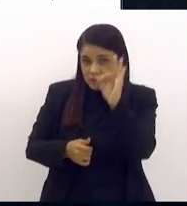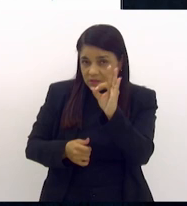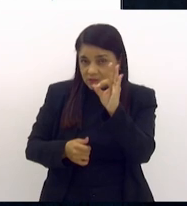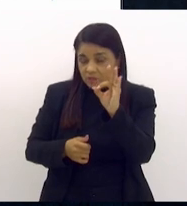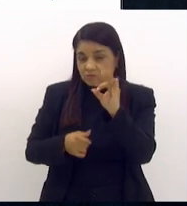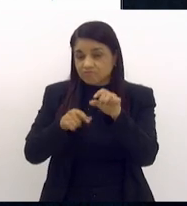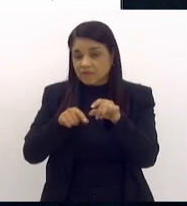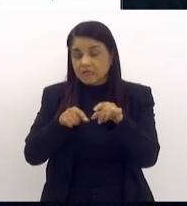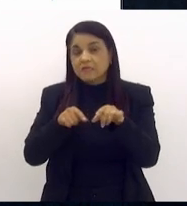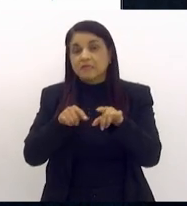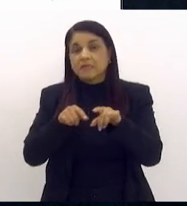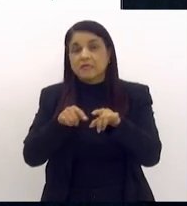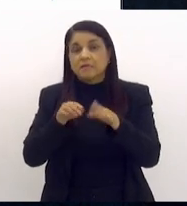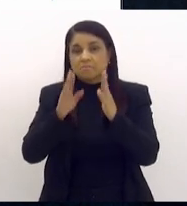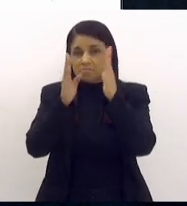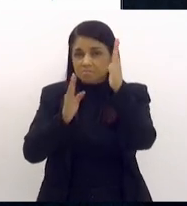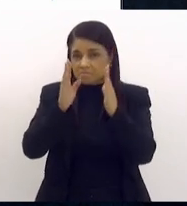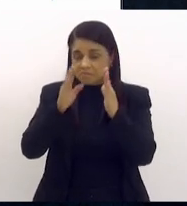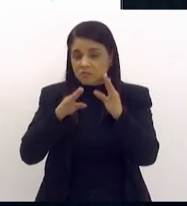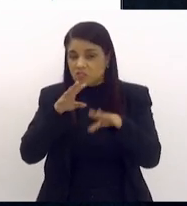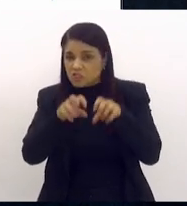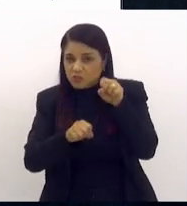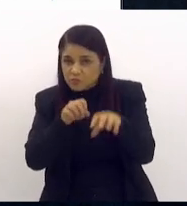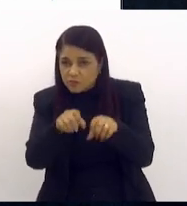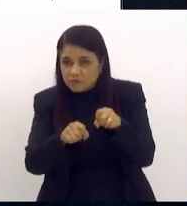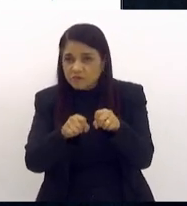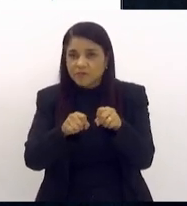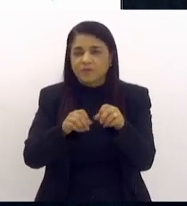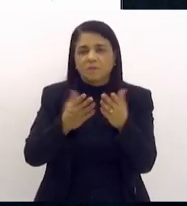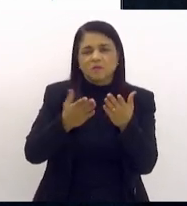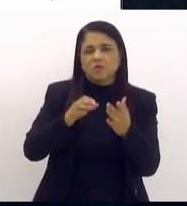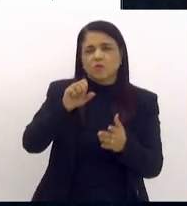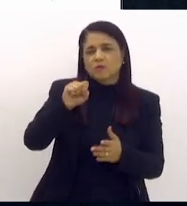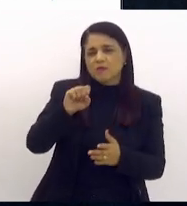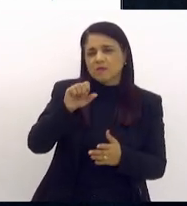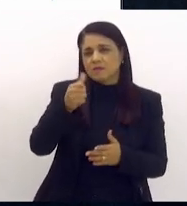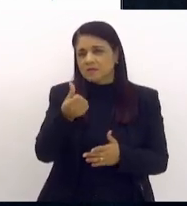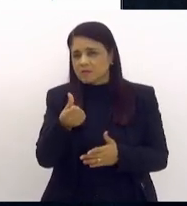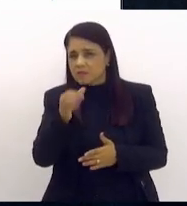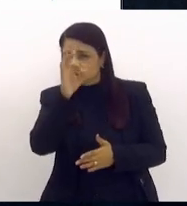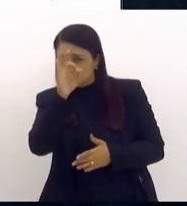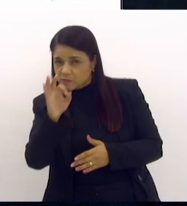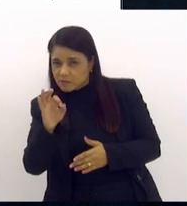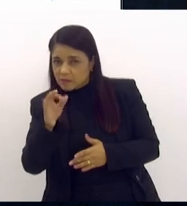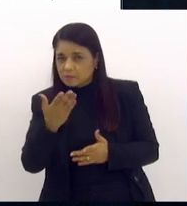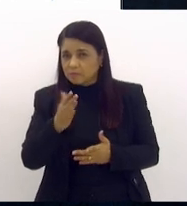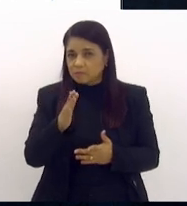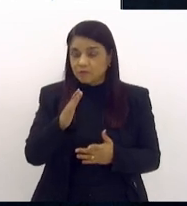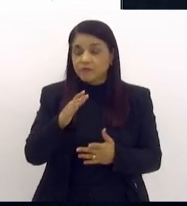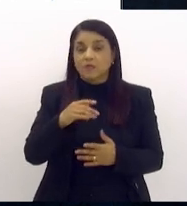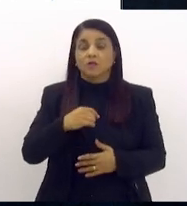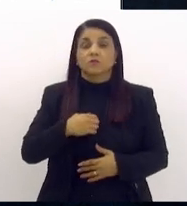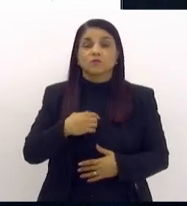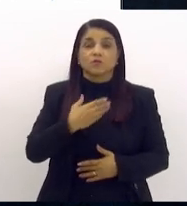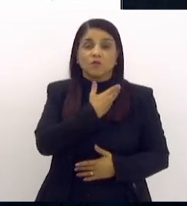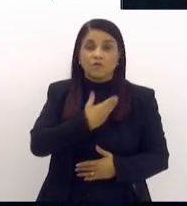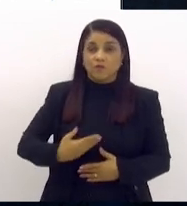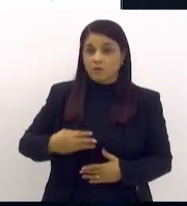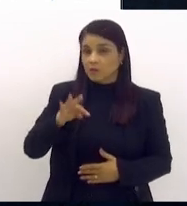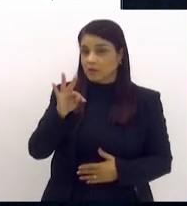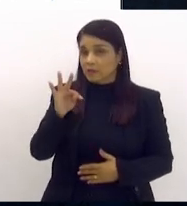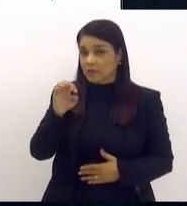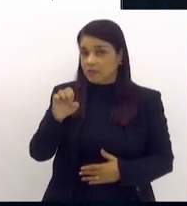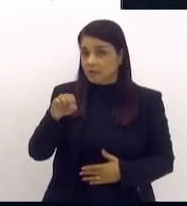ele girava ali em torno de 62% E 86% aí depois né no governo temer vocês